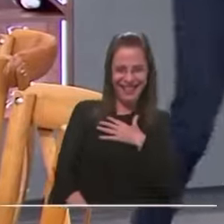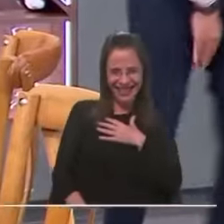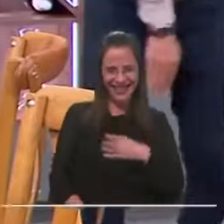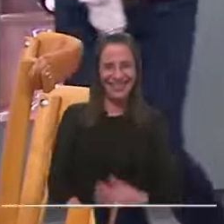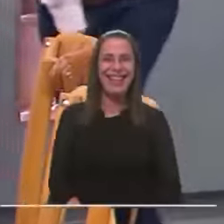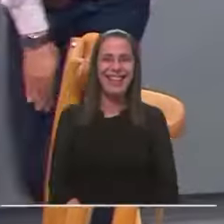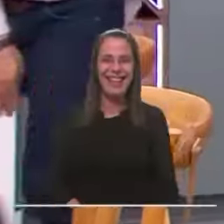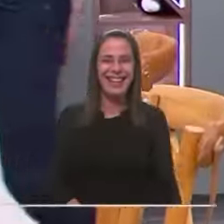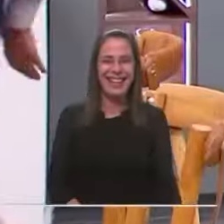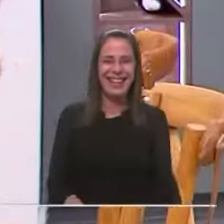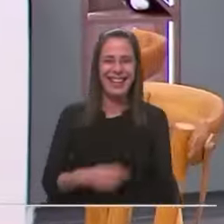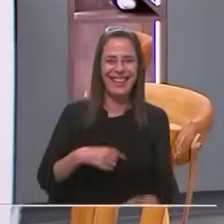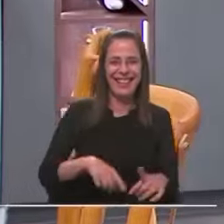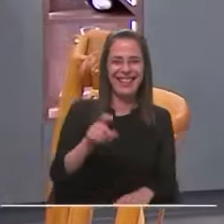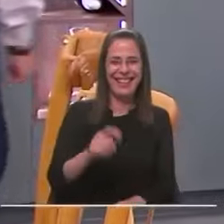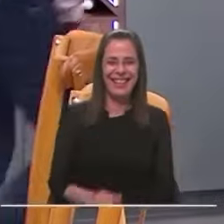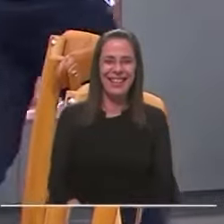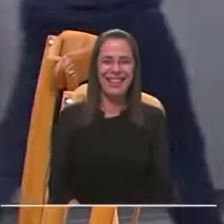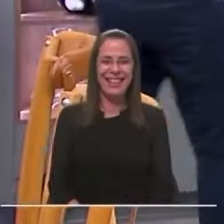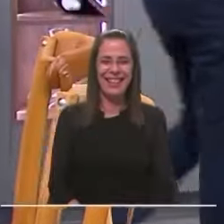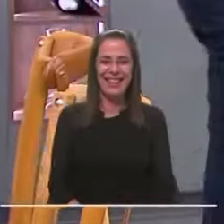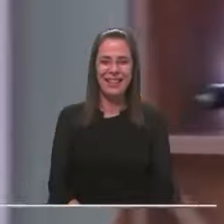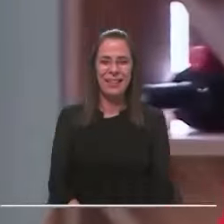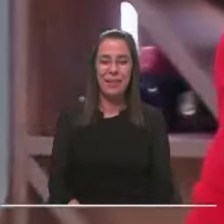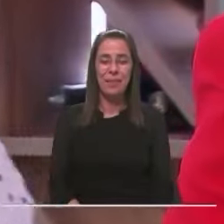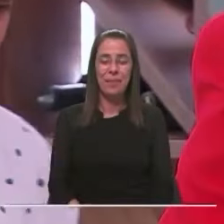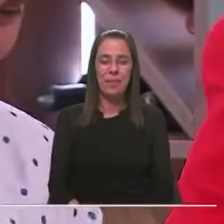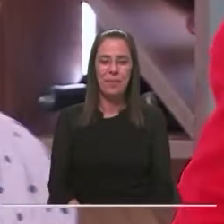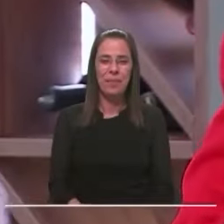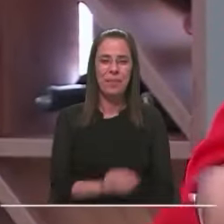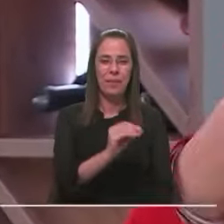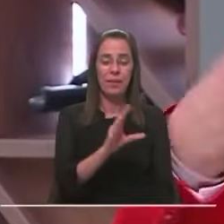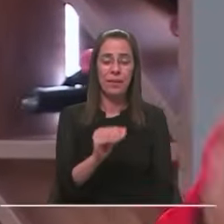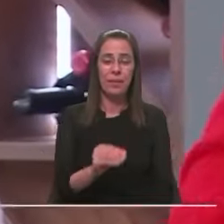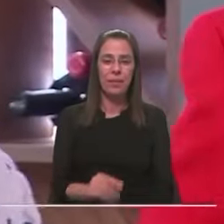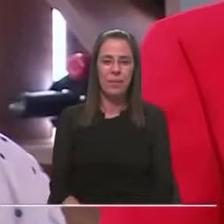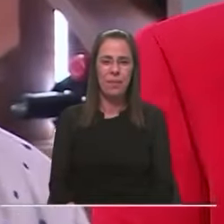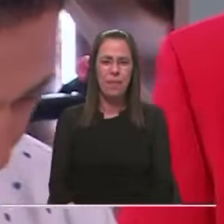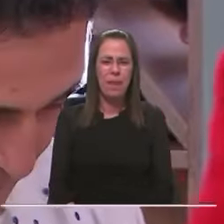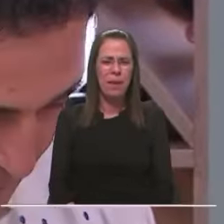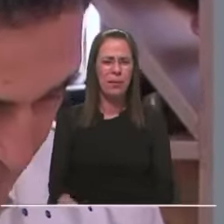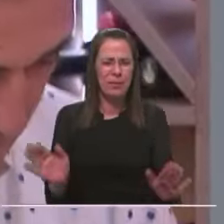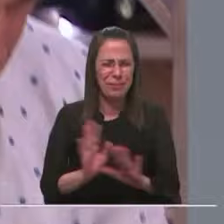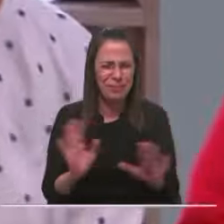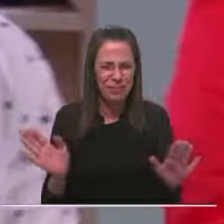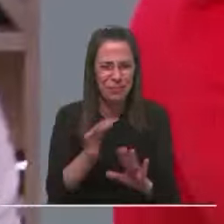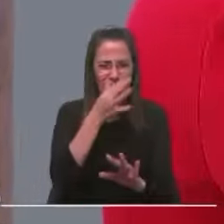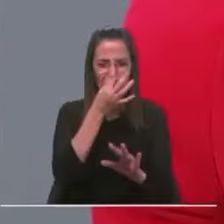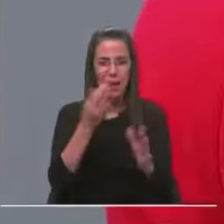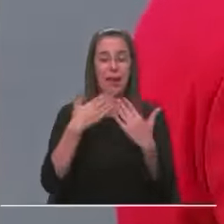Como é lá? É muito bem. Nível, 0 a 10, qual é o nível de picante? Deixa-me provar. Para mim é. Para mim é.